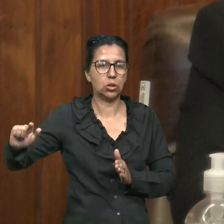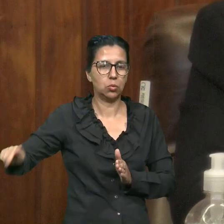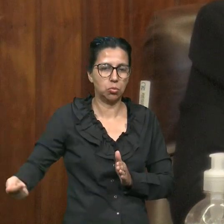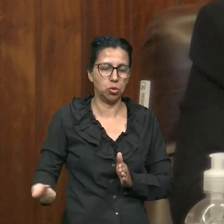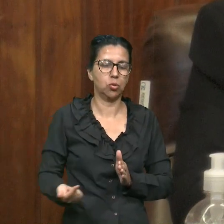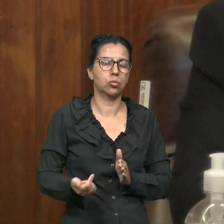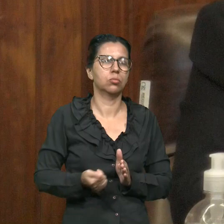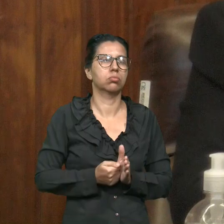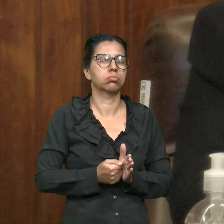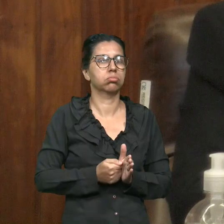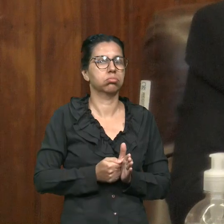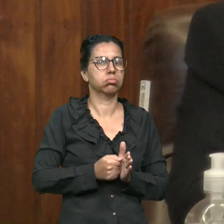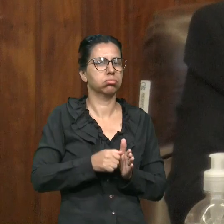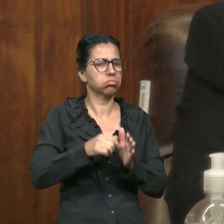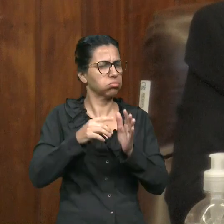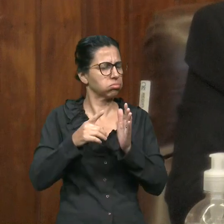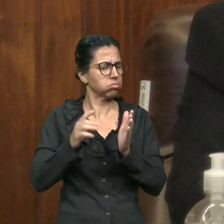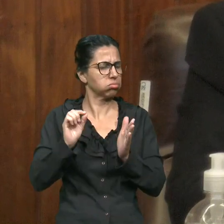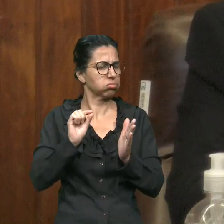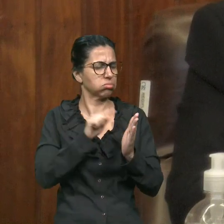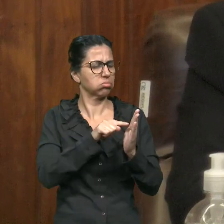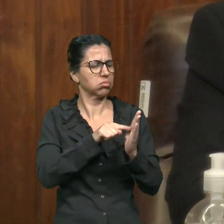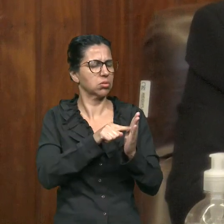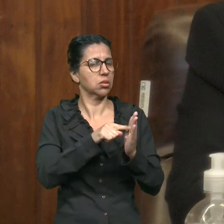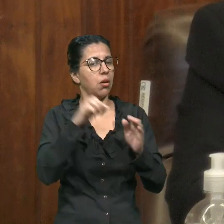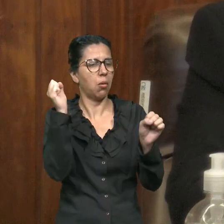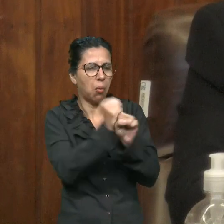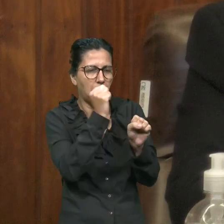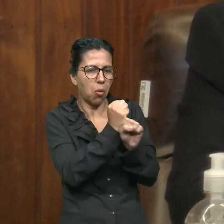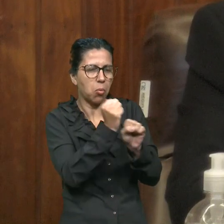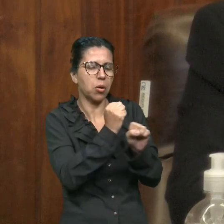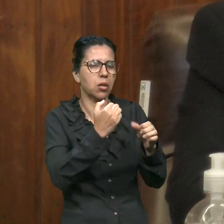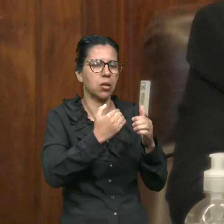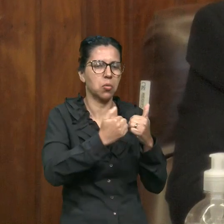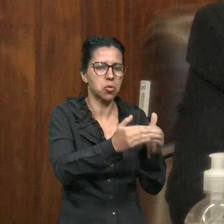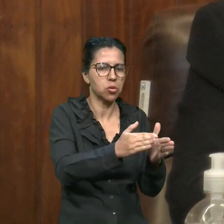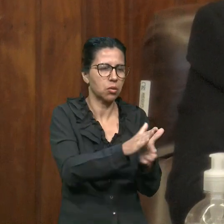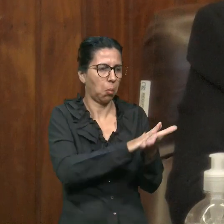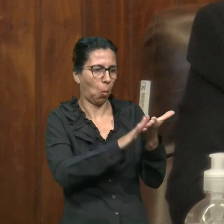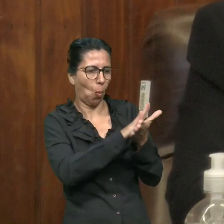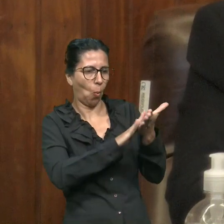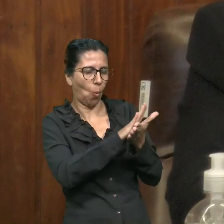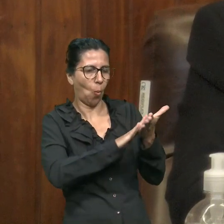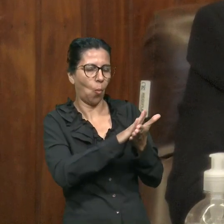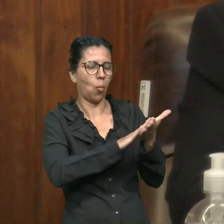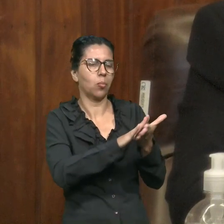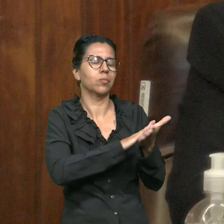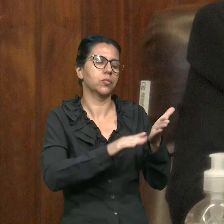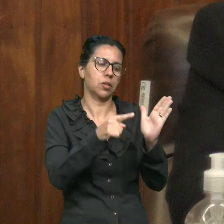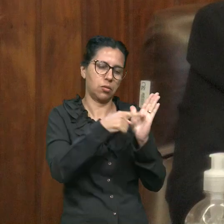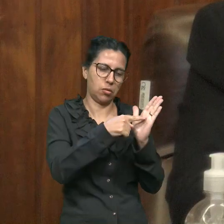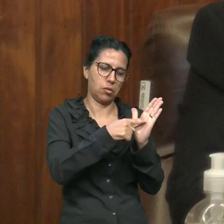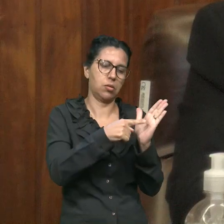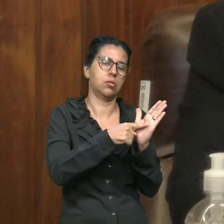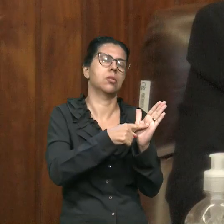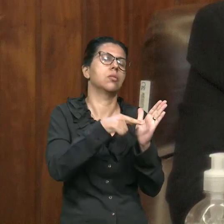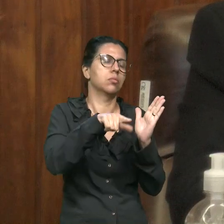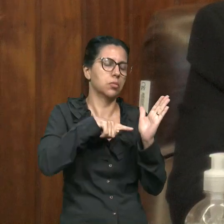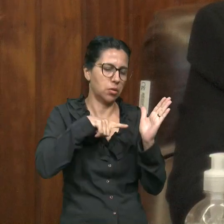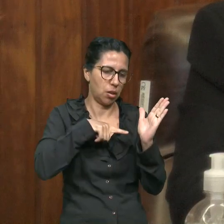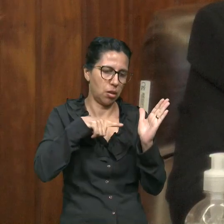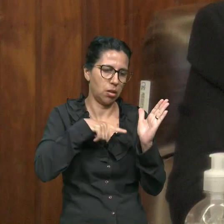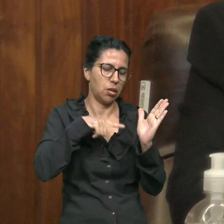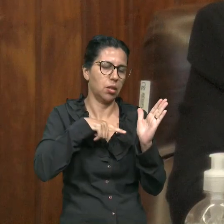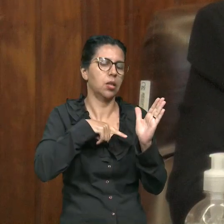R$ 107.444,91. O que chama atenção é que as obras nem haviam sido iniciadas, conforme publicado na imprensa oficial do site